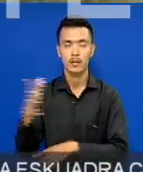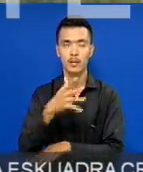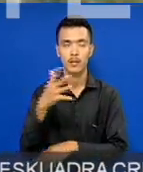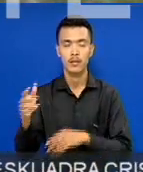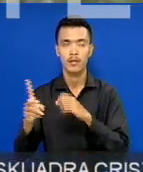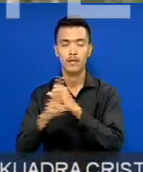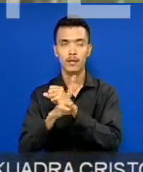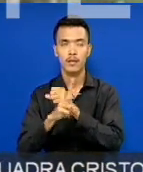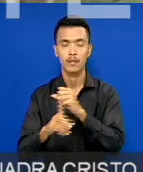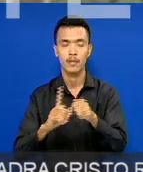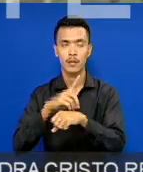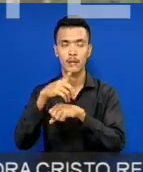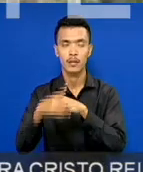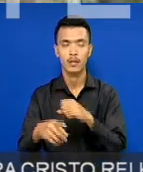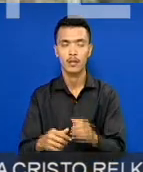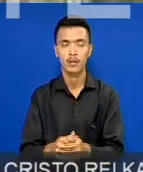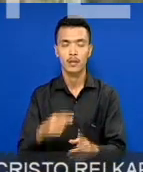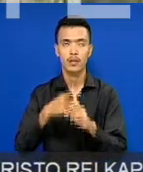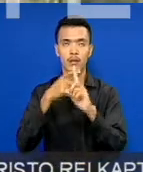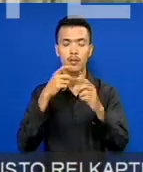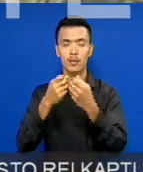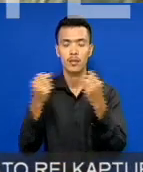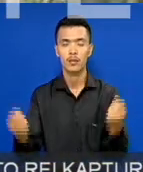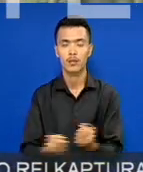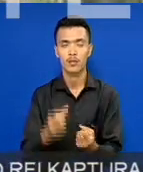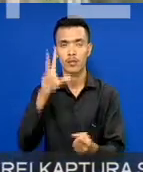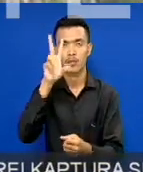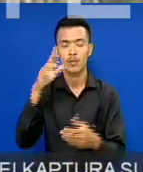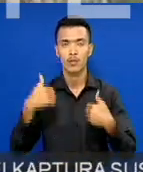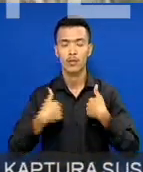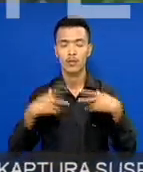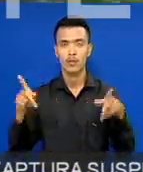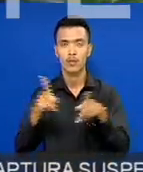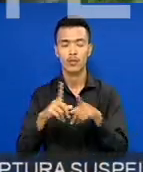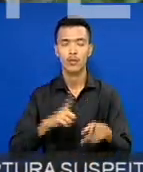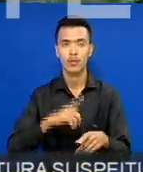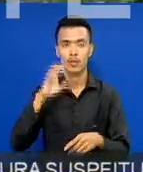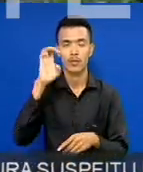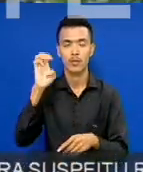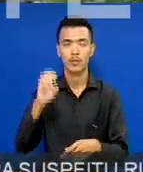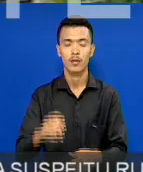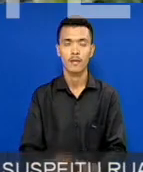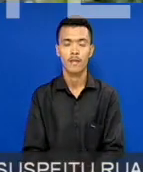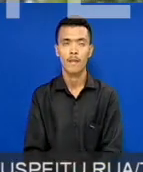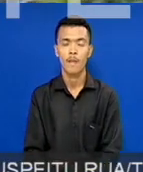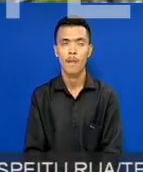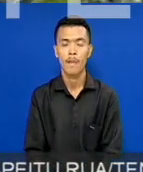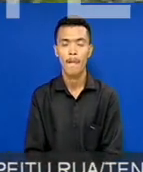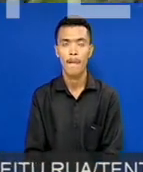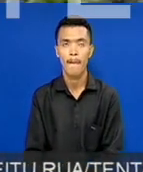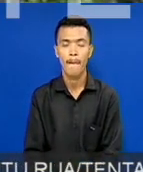Vítima desaster natural hirak ni, mai husi suku tolu iha posto Lolotoi, makanesan suku